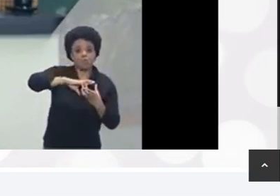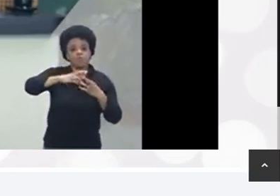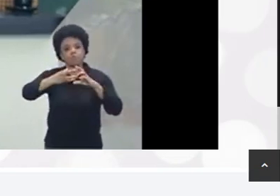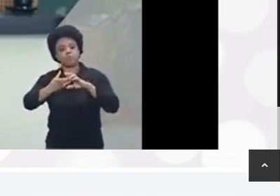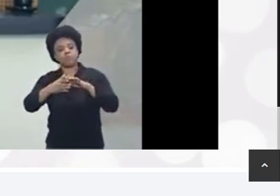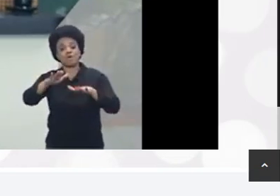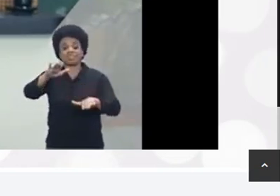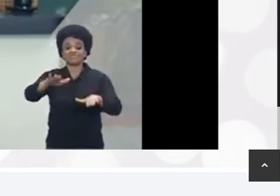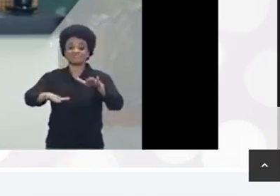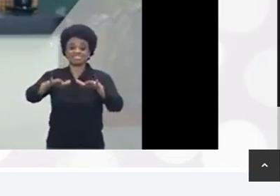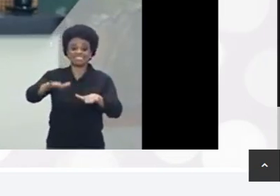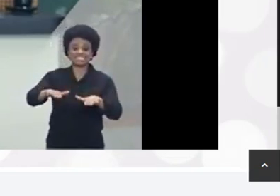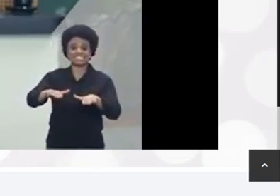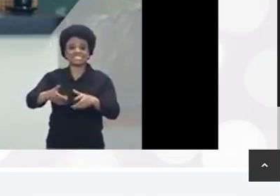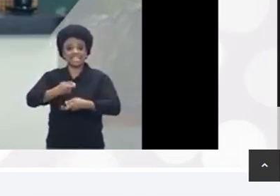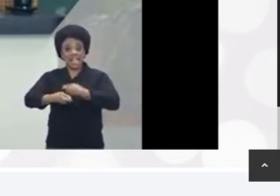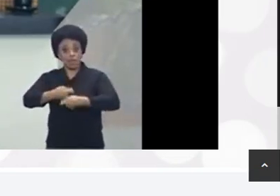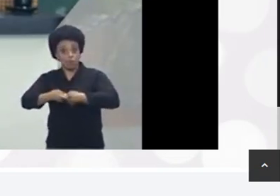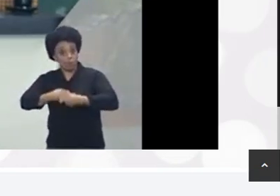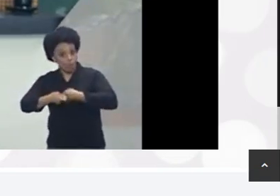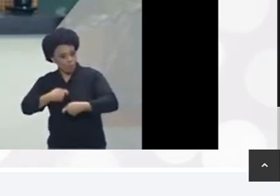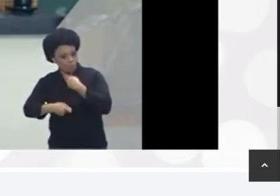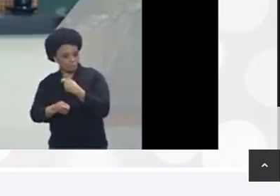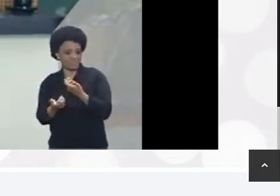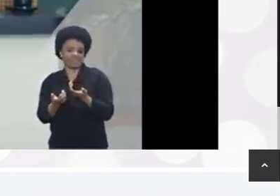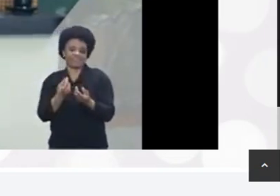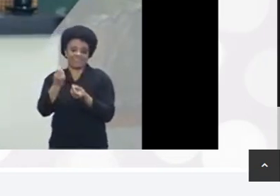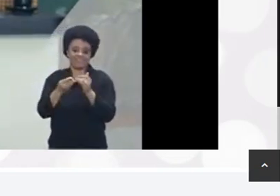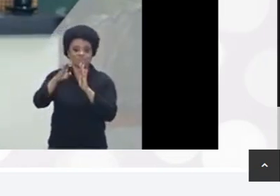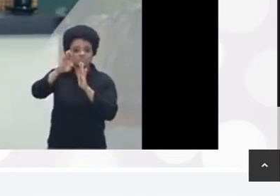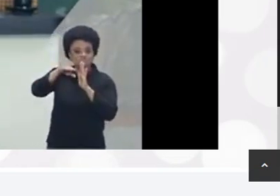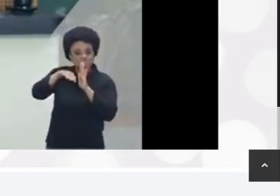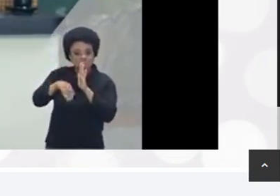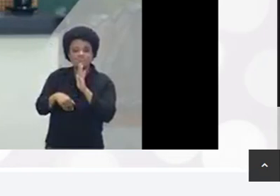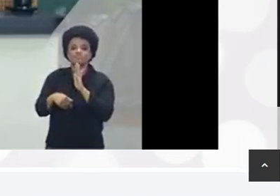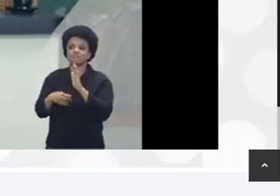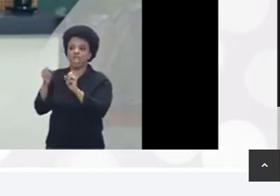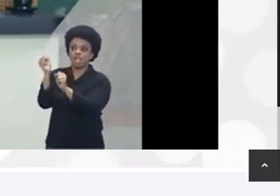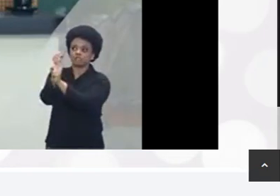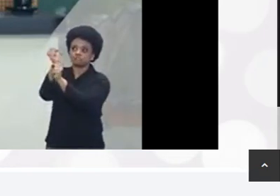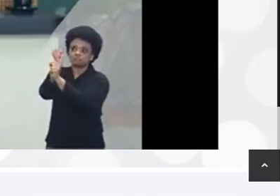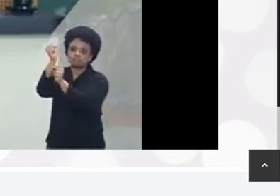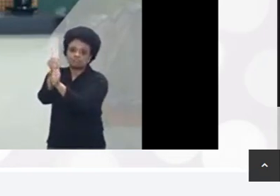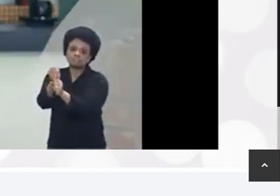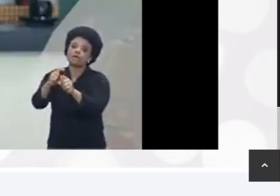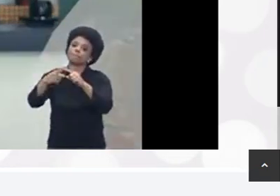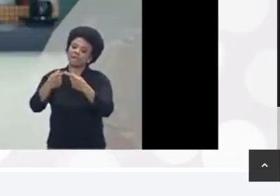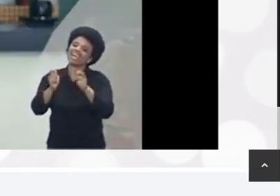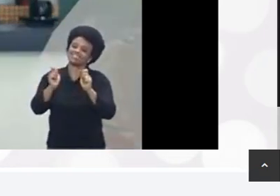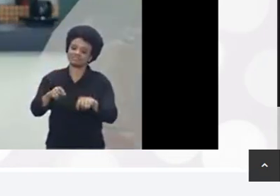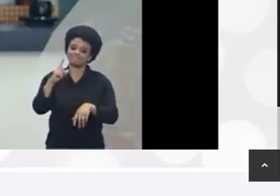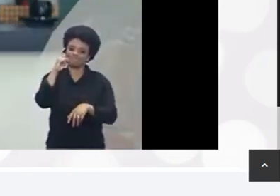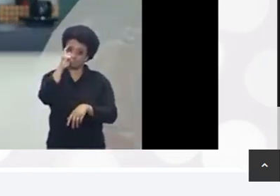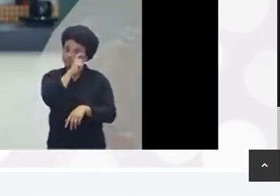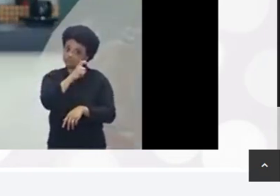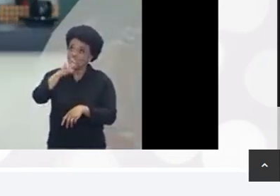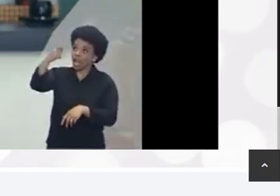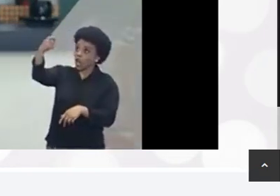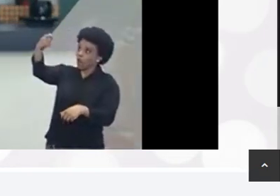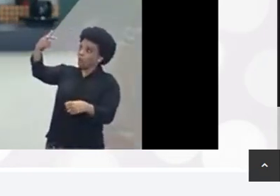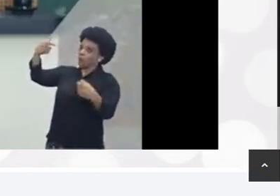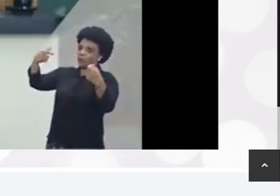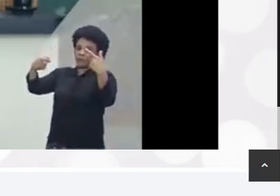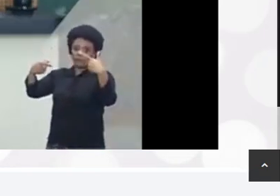economizar na construção, já pensando em algum isolamento, mas é mais difícil ser sustentável. Na iluminação, sim, a